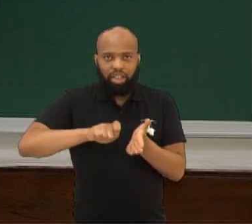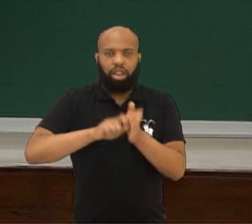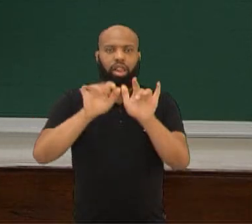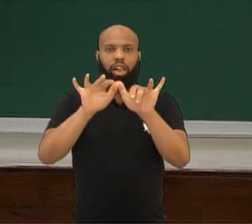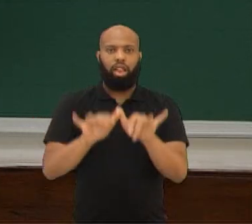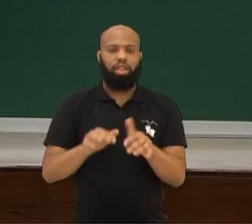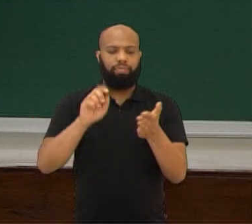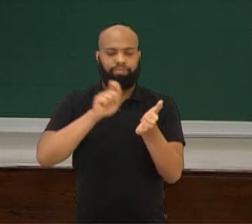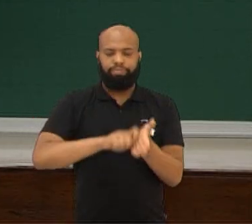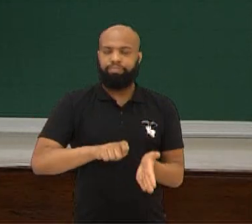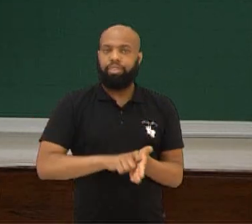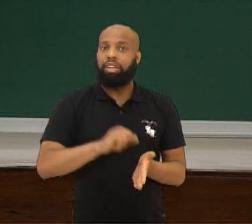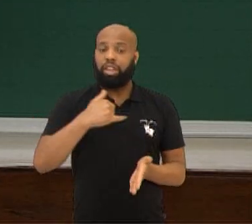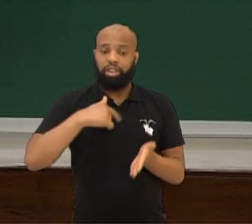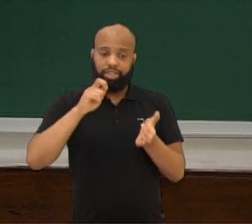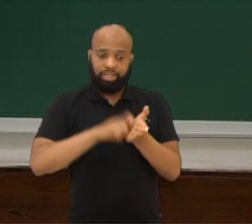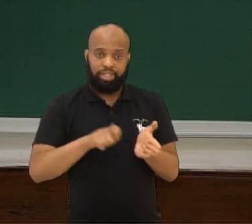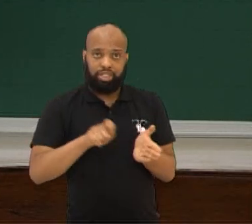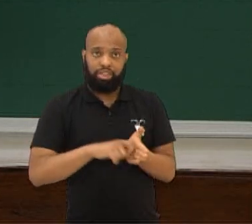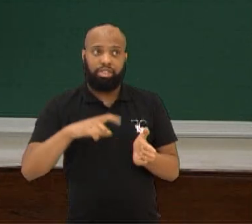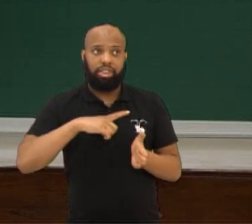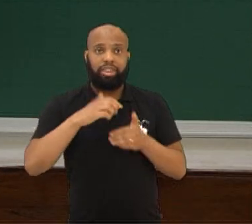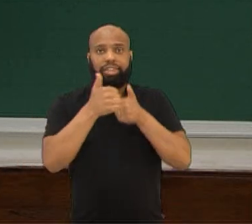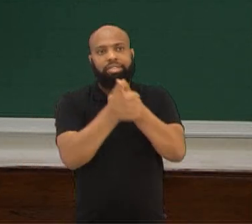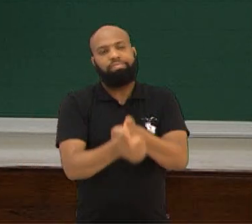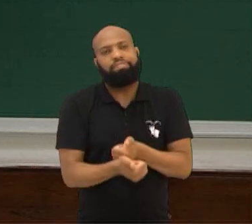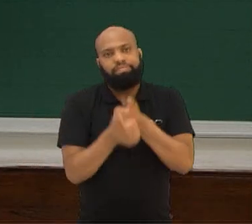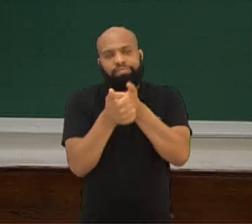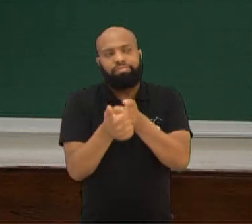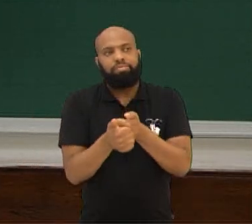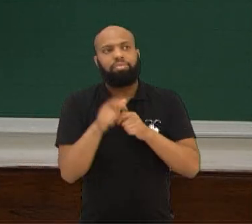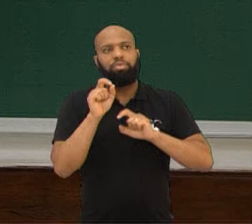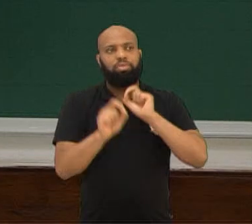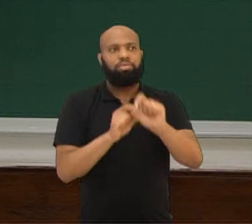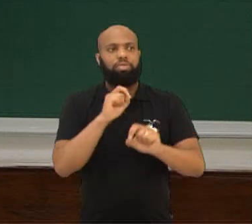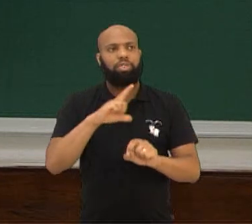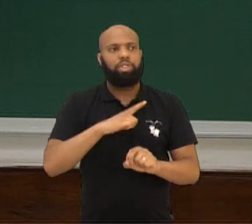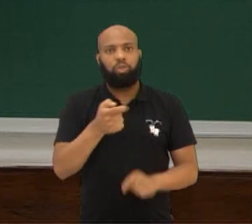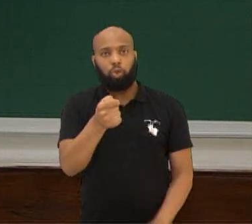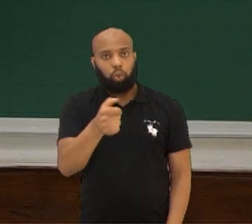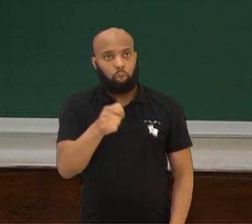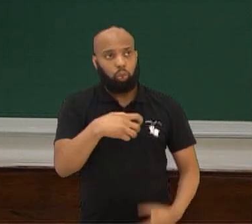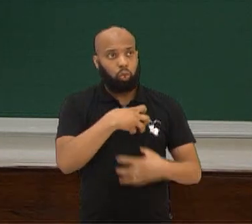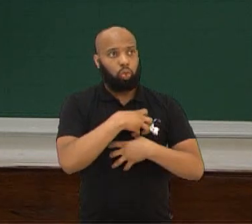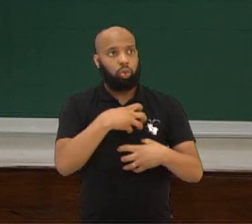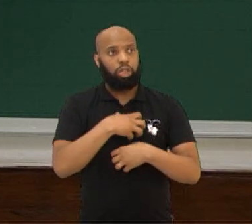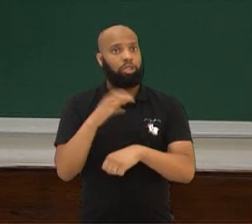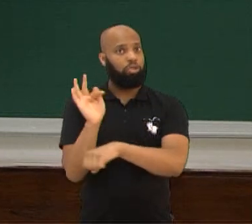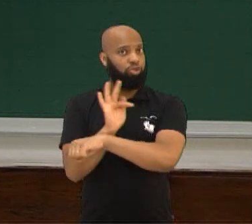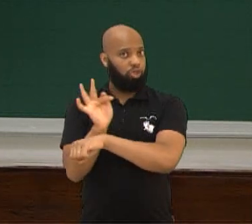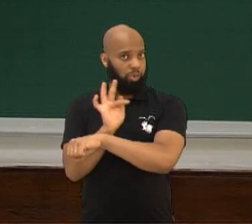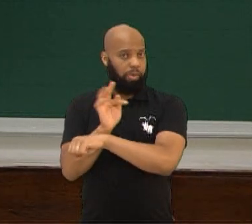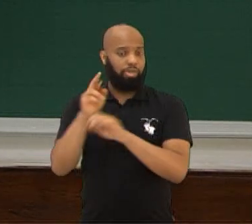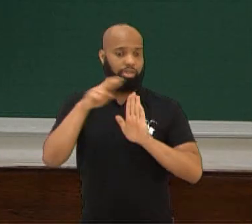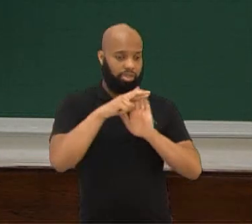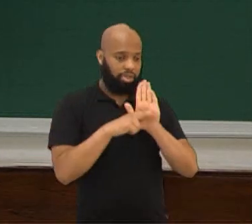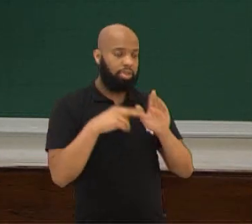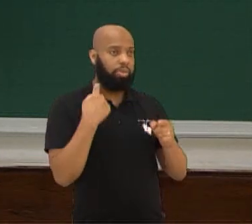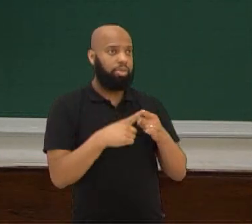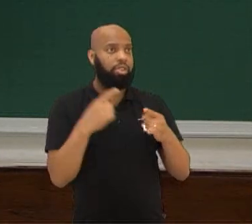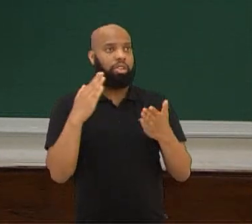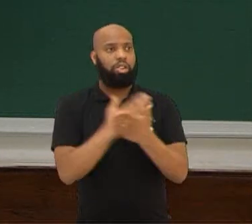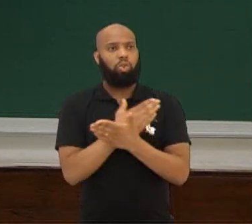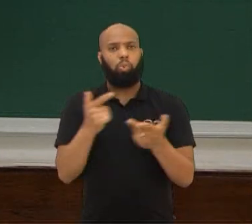eu escrevo, eu devo seguir pelo menos um pouco a norma culta, porque algumas